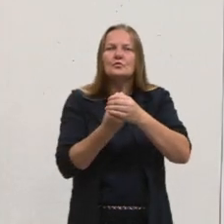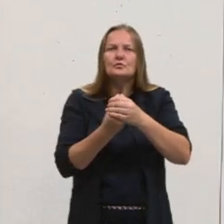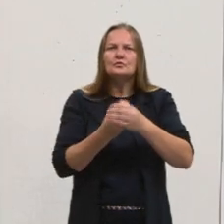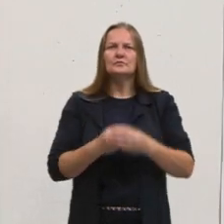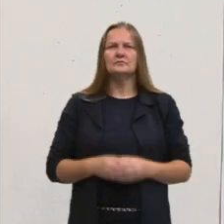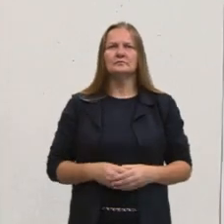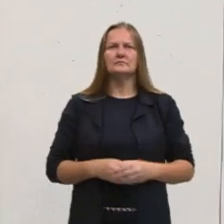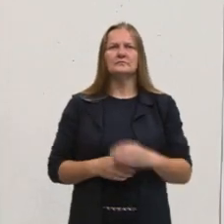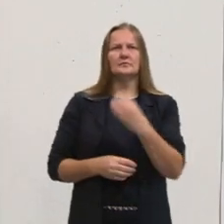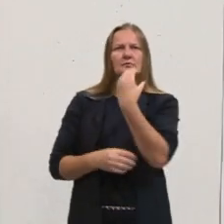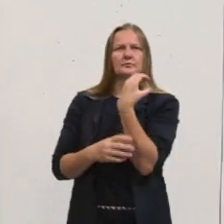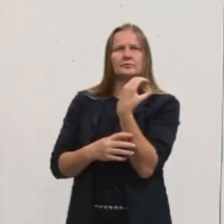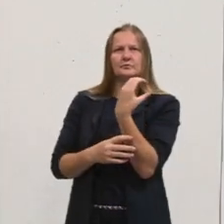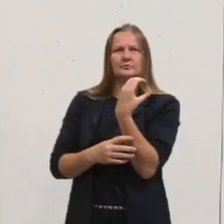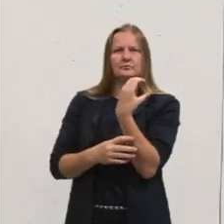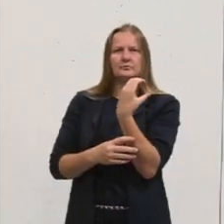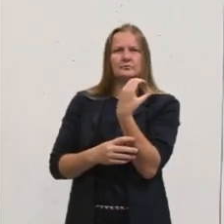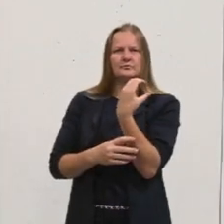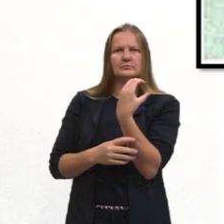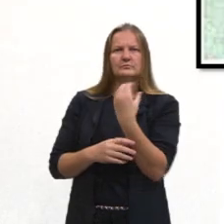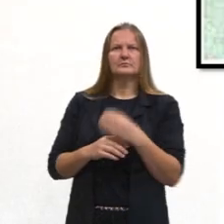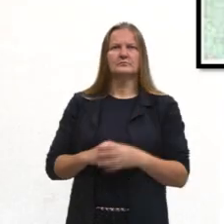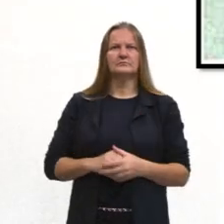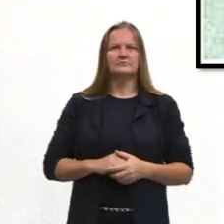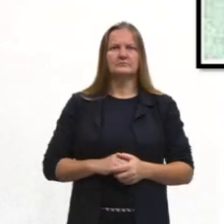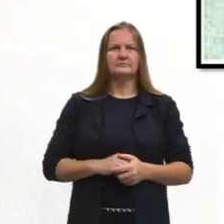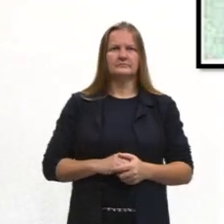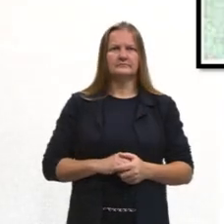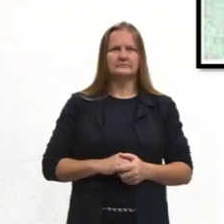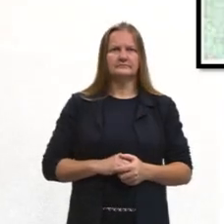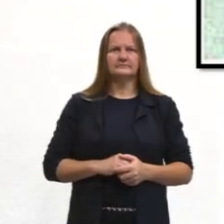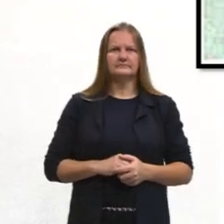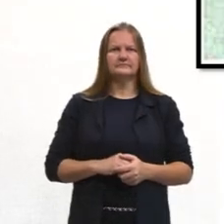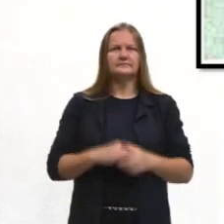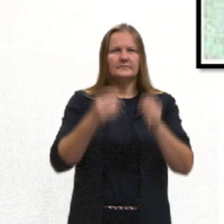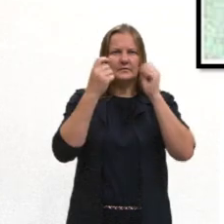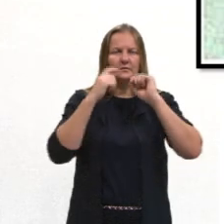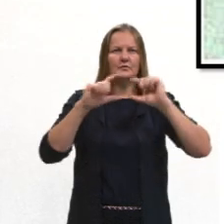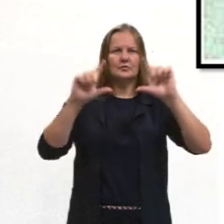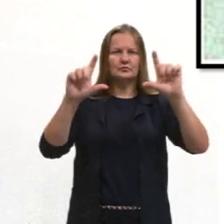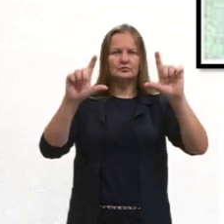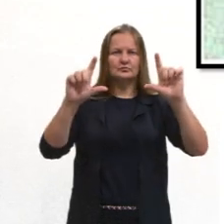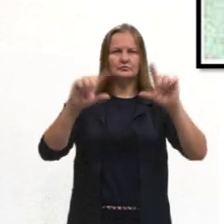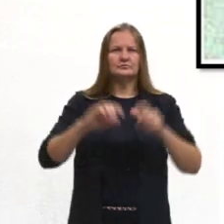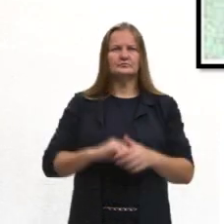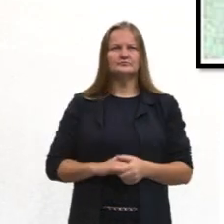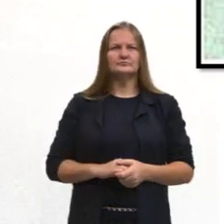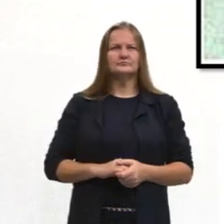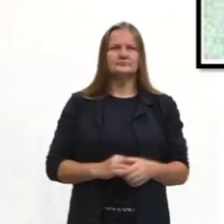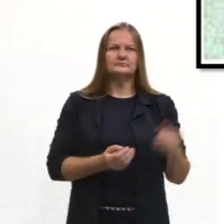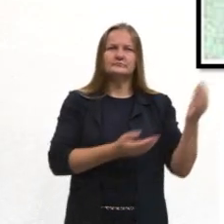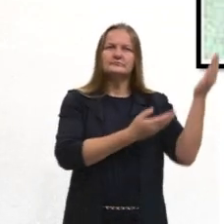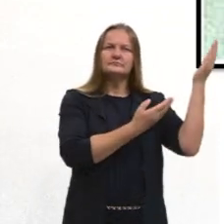correta é essa daqui então a gente vai retornar então para slide para dar continuidade